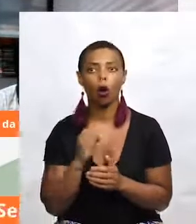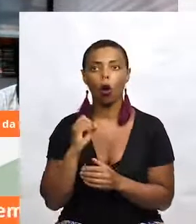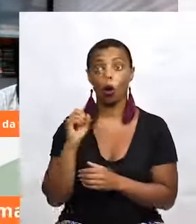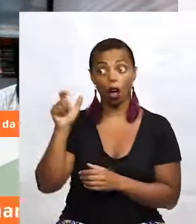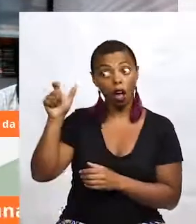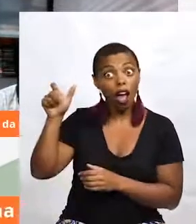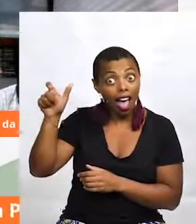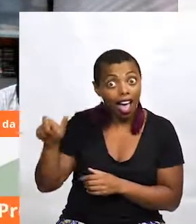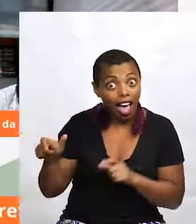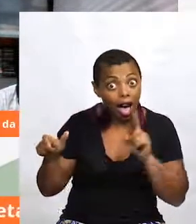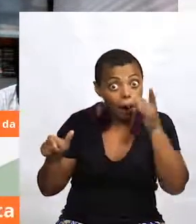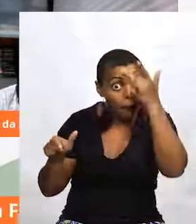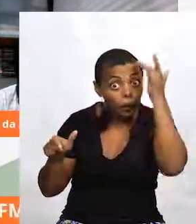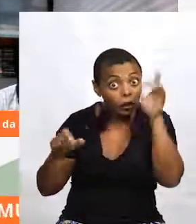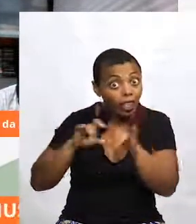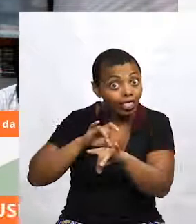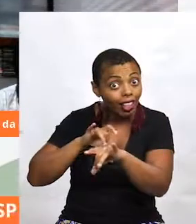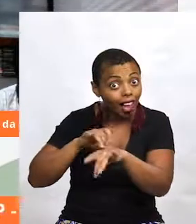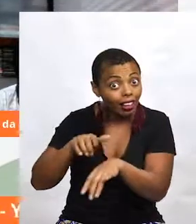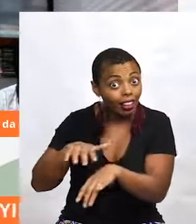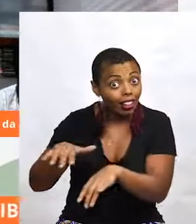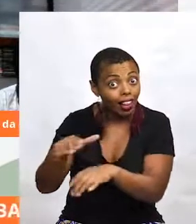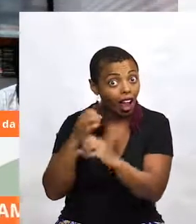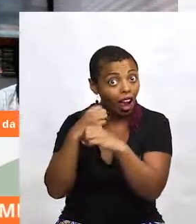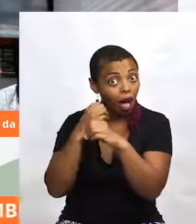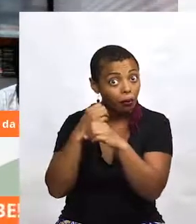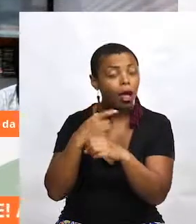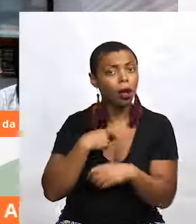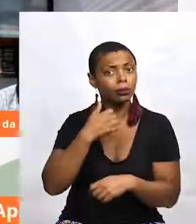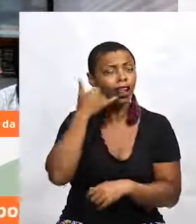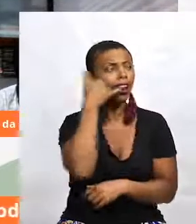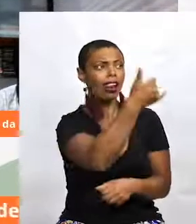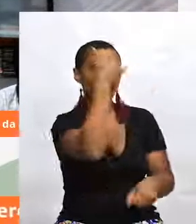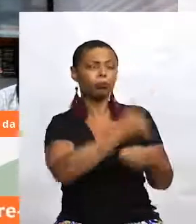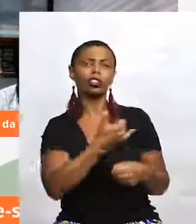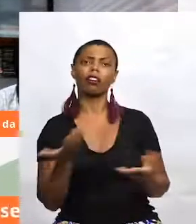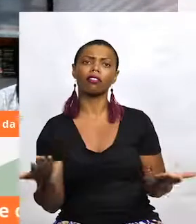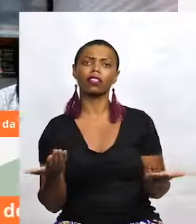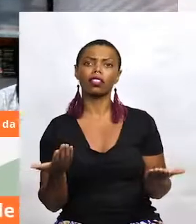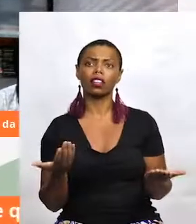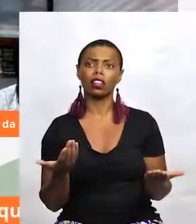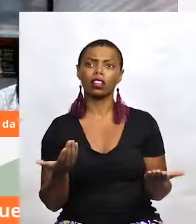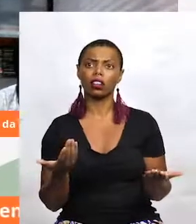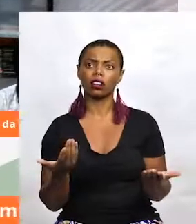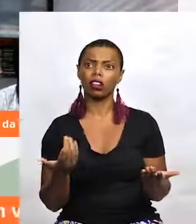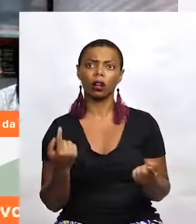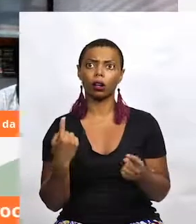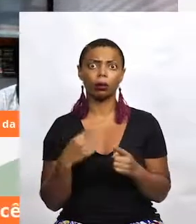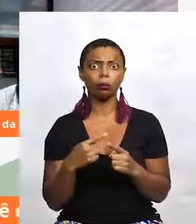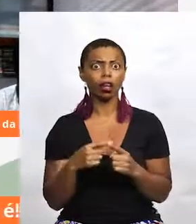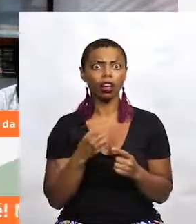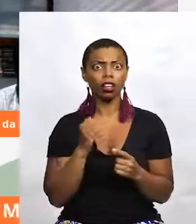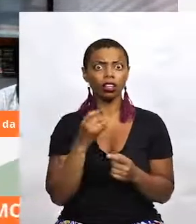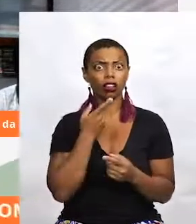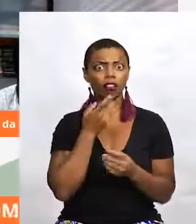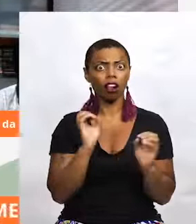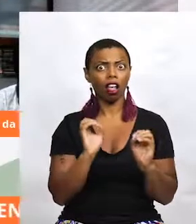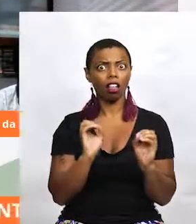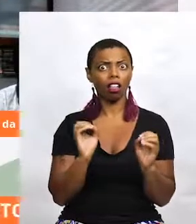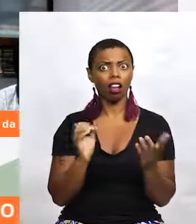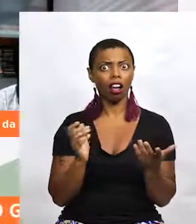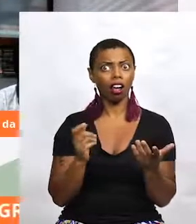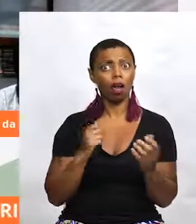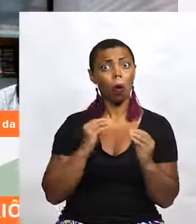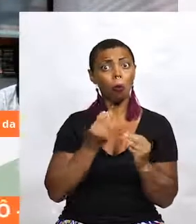do laboratório. Eu tive que ligar correndo para a chefia, porque tudo que eu somado, eu montaria esse laboratório,